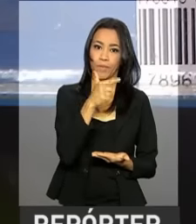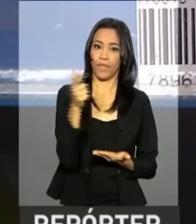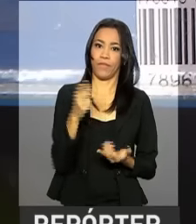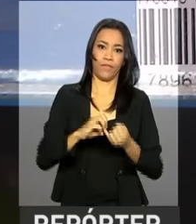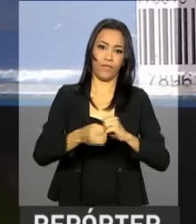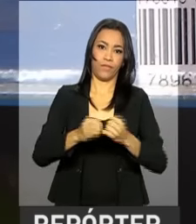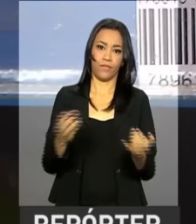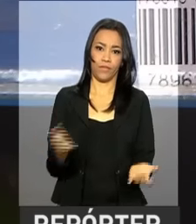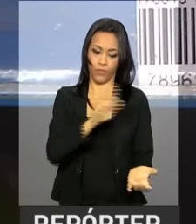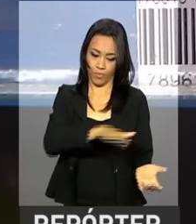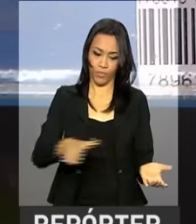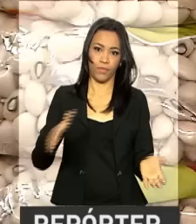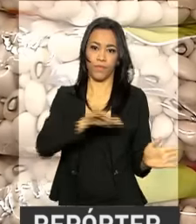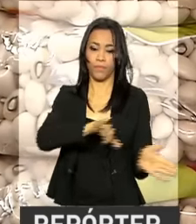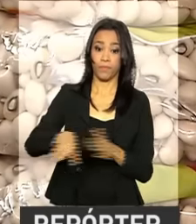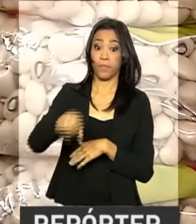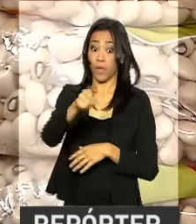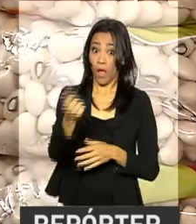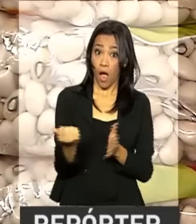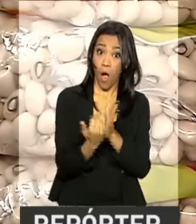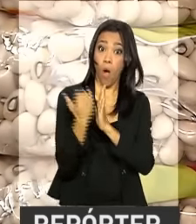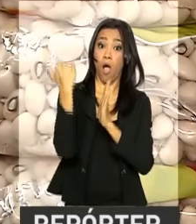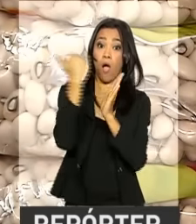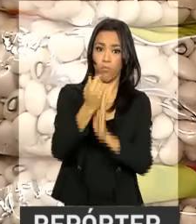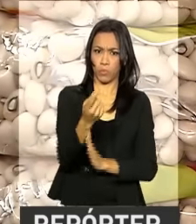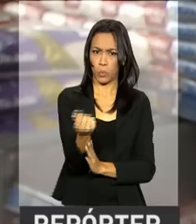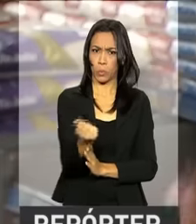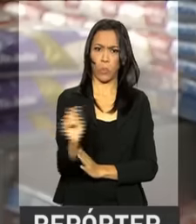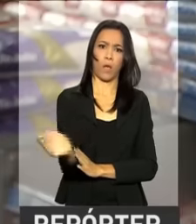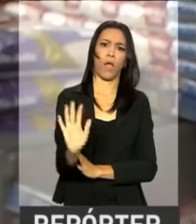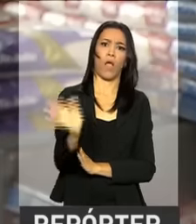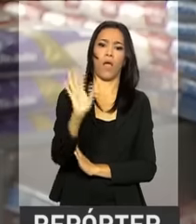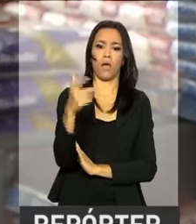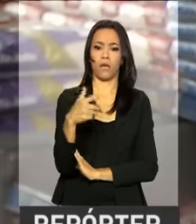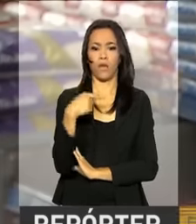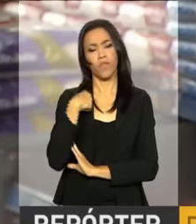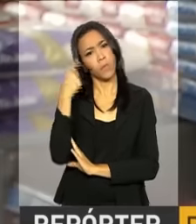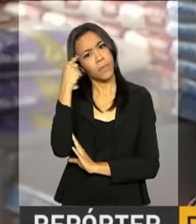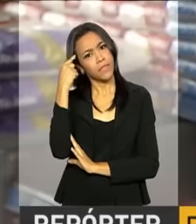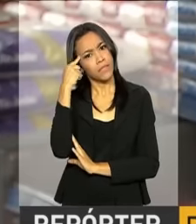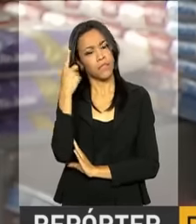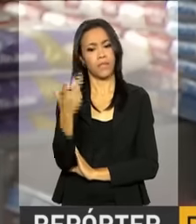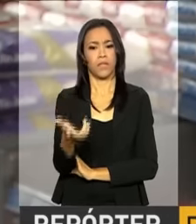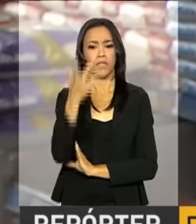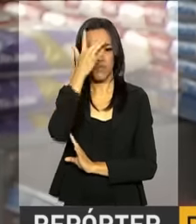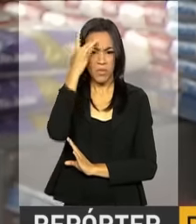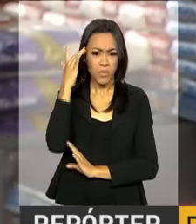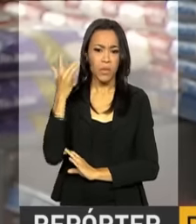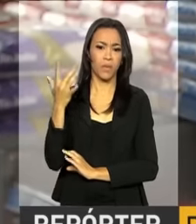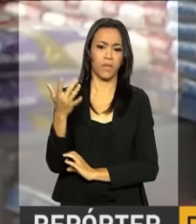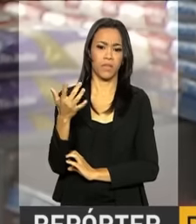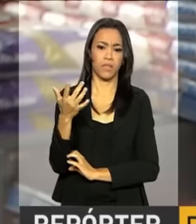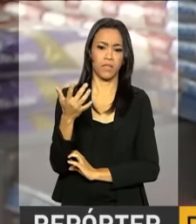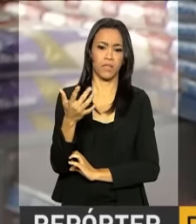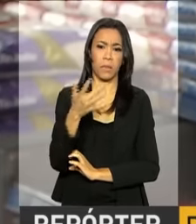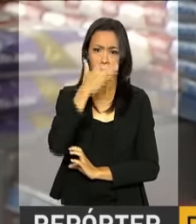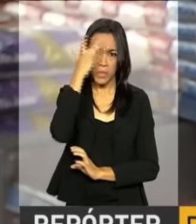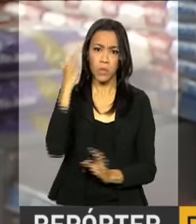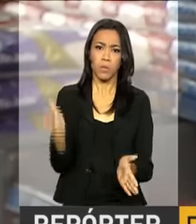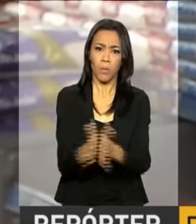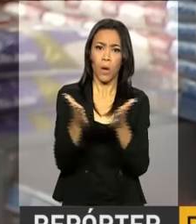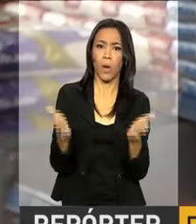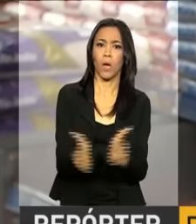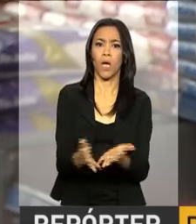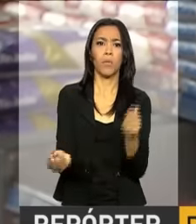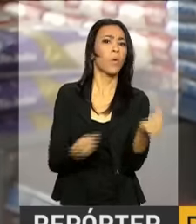O aumento não foi pequeno. O preço do feijão disparou. Eu fico pensando nas pessoas, sinceramente, de classe mais baixa e